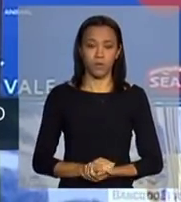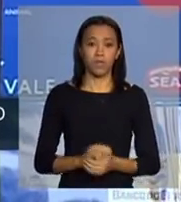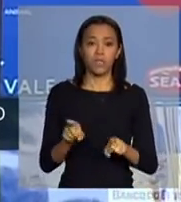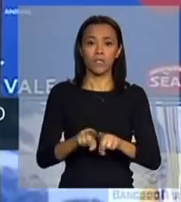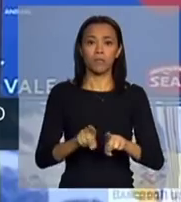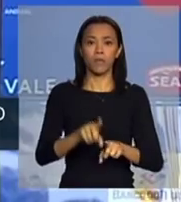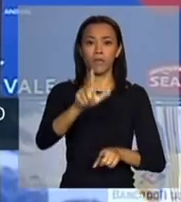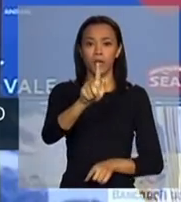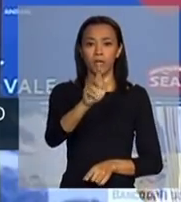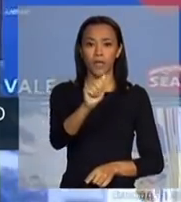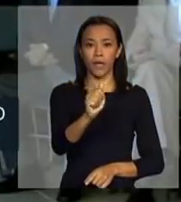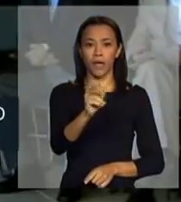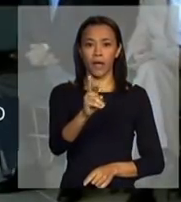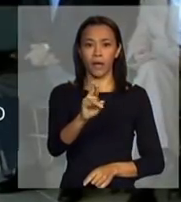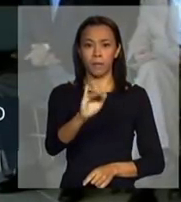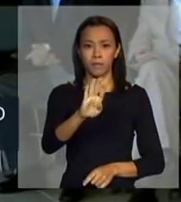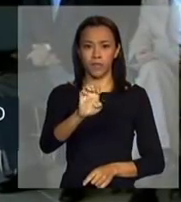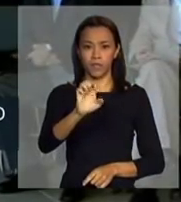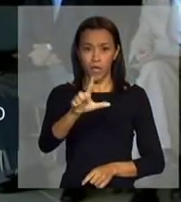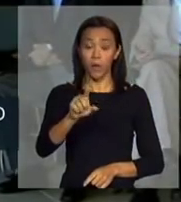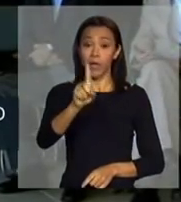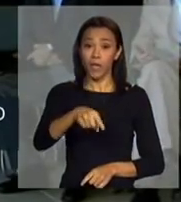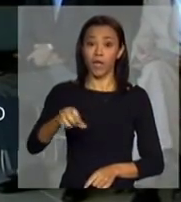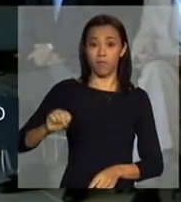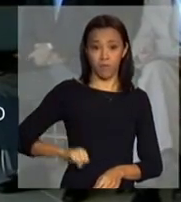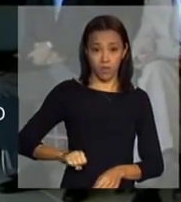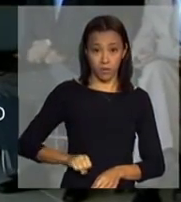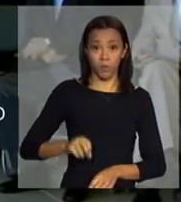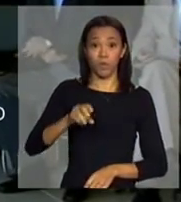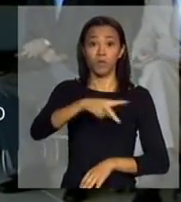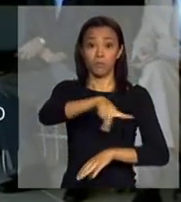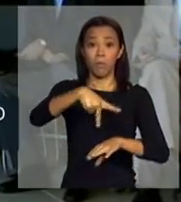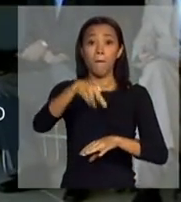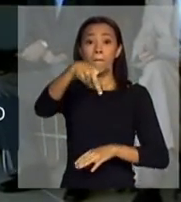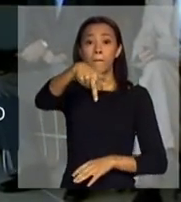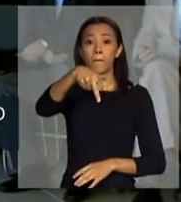Gabriel Garcia Carranza, embaixador da República do Panamá,